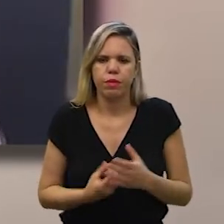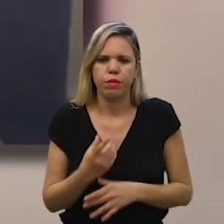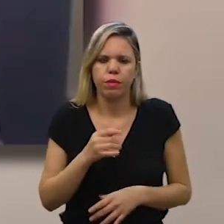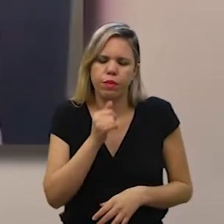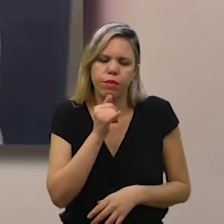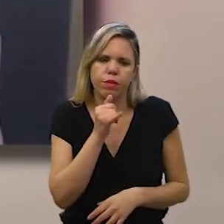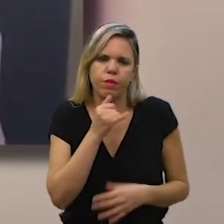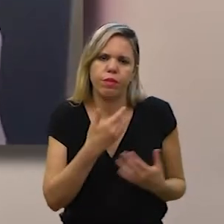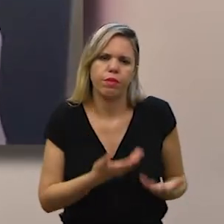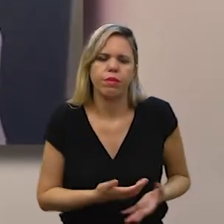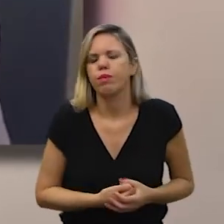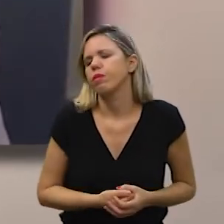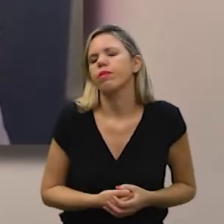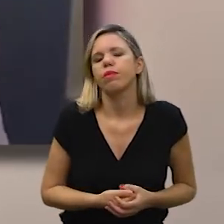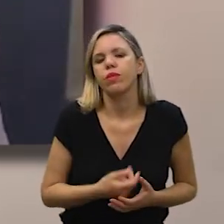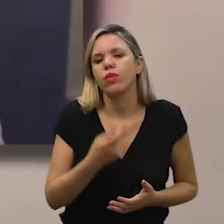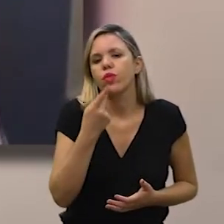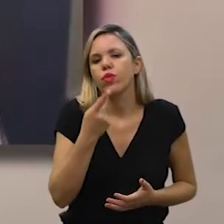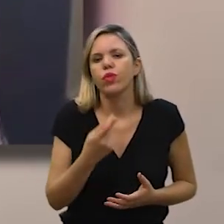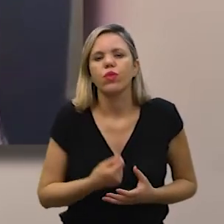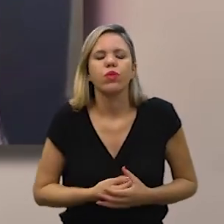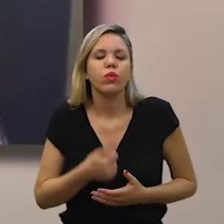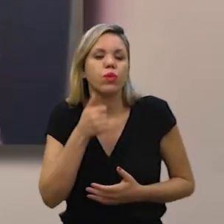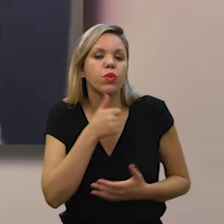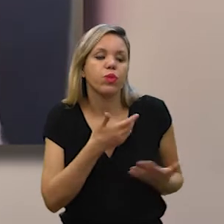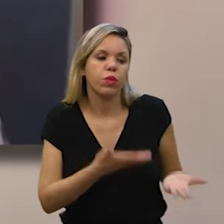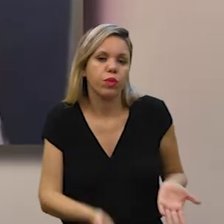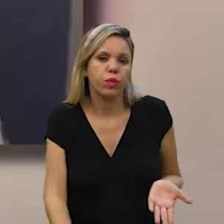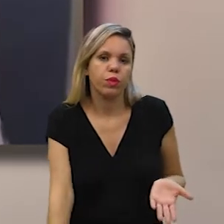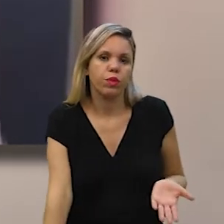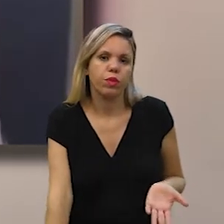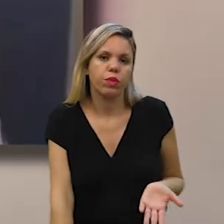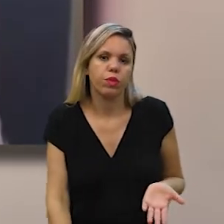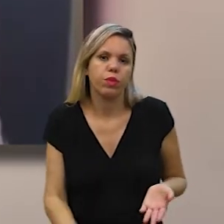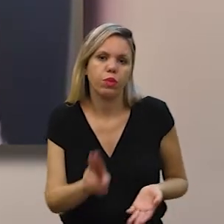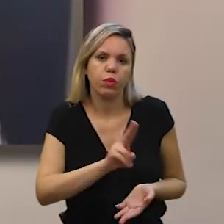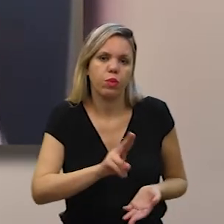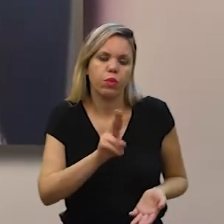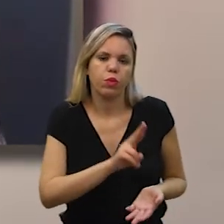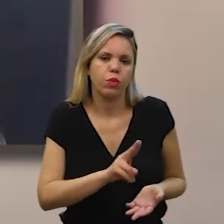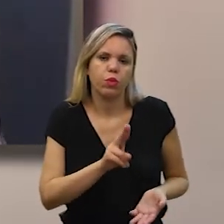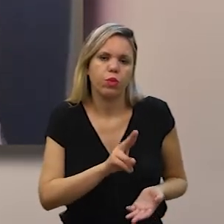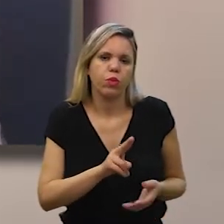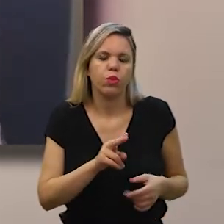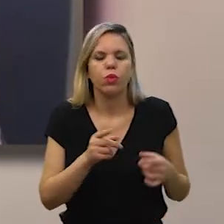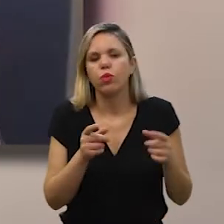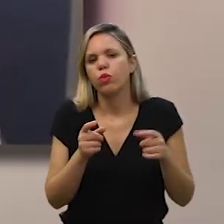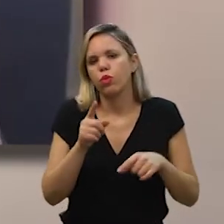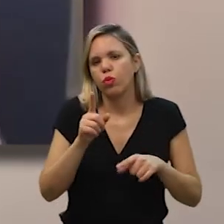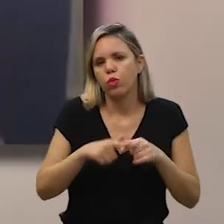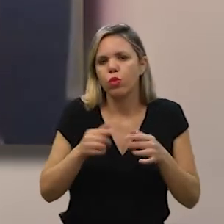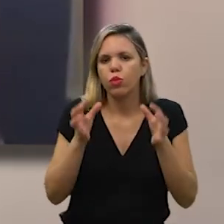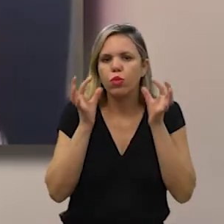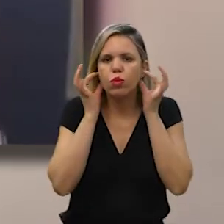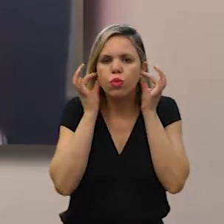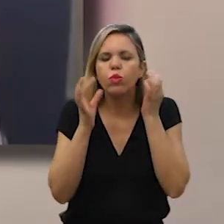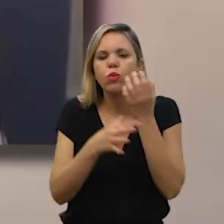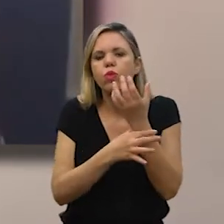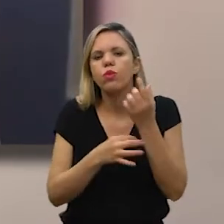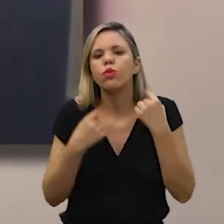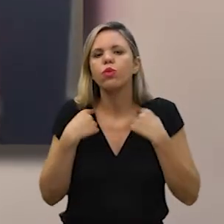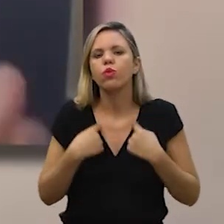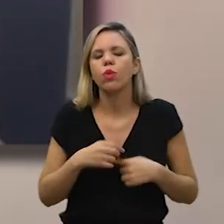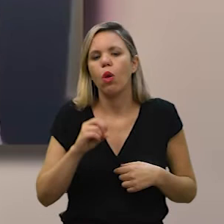onde, por exemplo, vamos falar da mulher, que ela usa uma bijuteria,